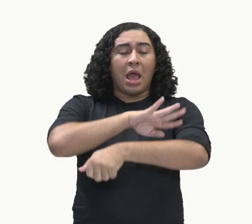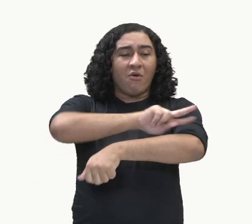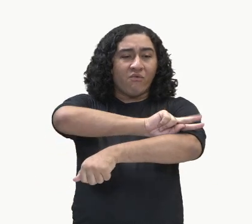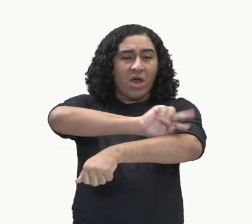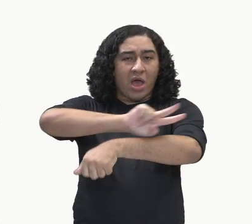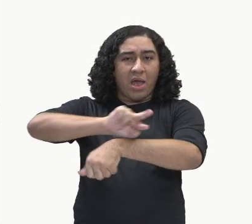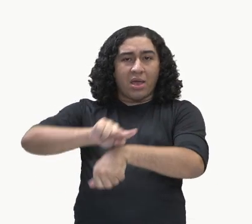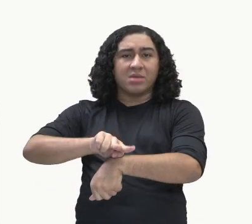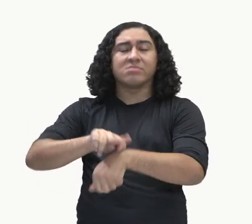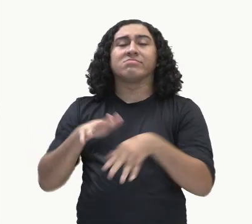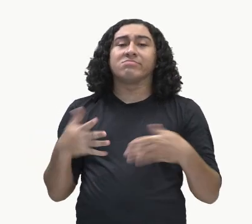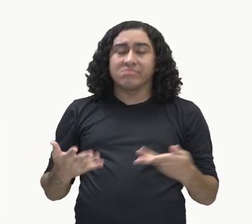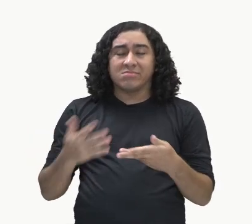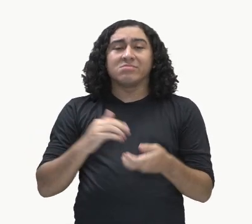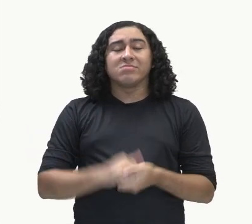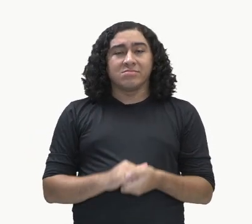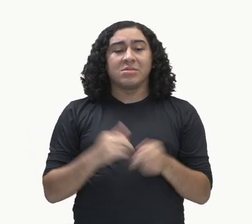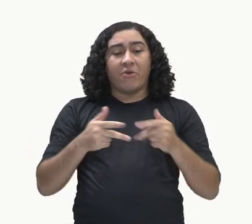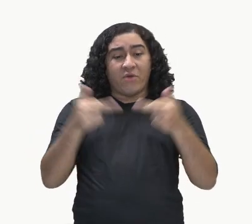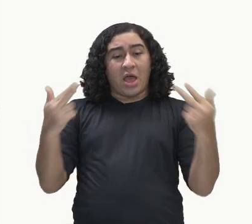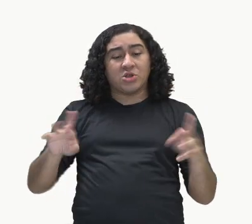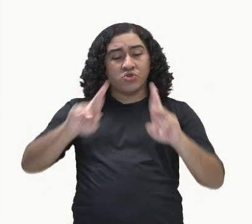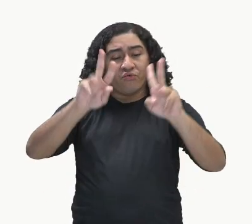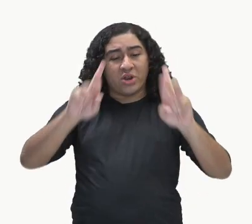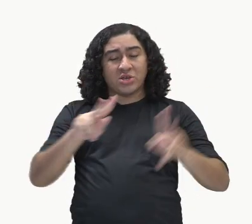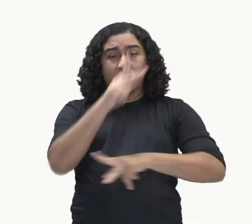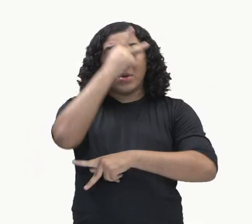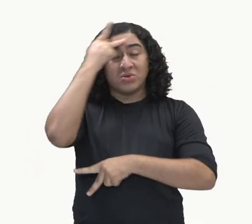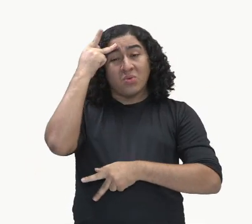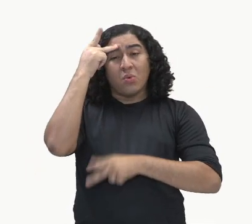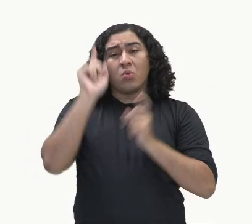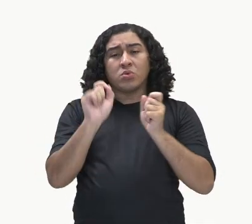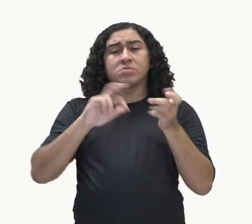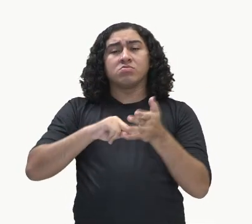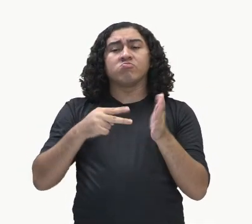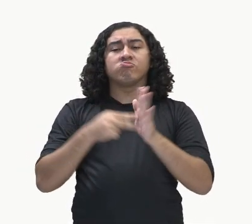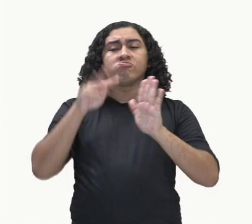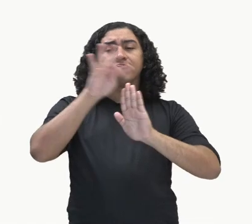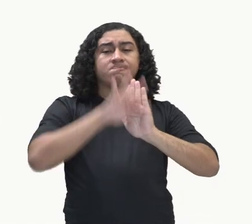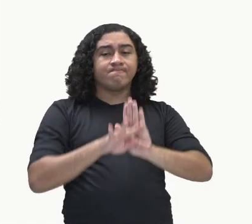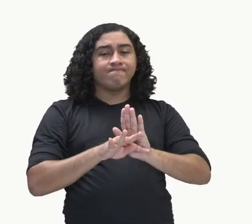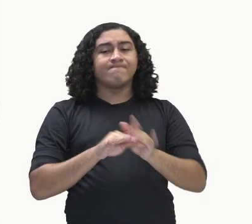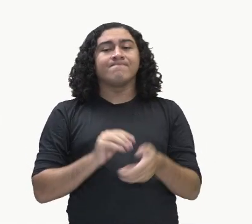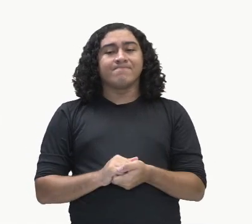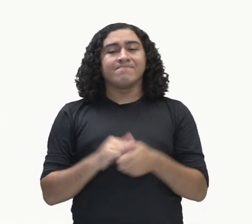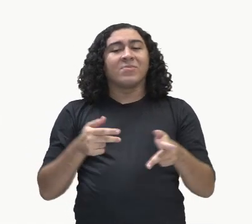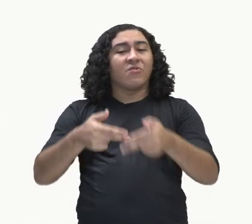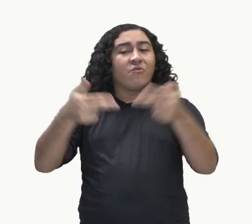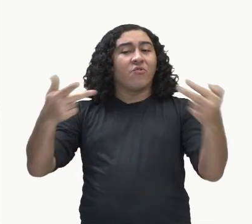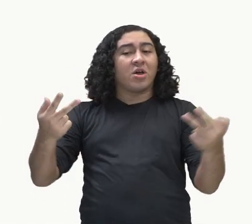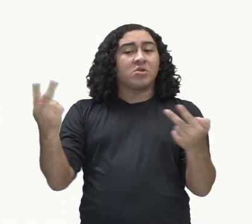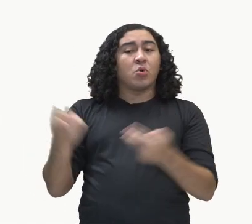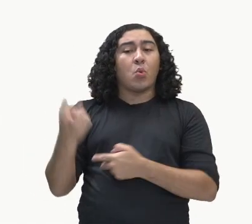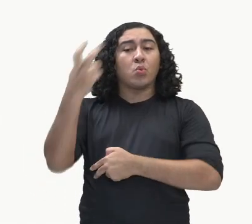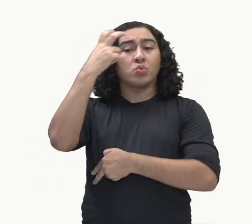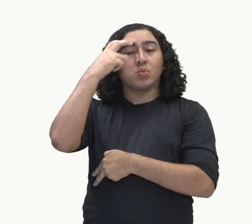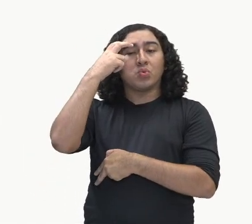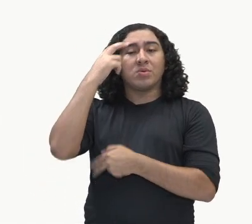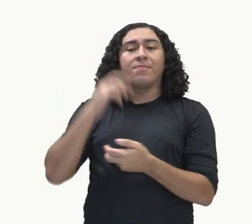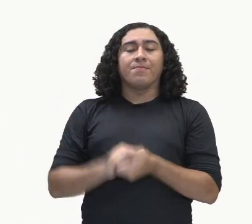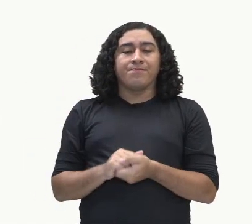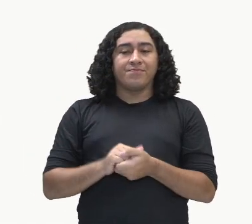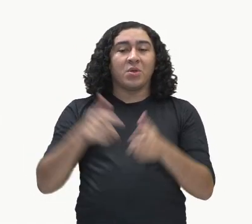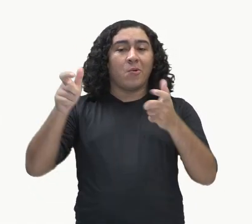bem diversificados. Então, o que está falando aqui no meu texto? Do multiculturalismo, onde? Nos